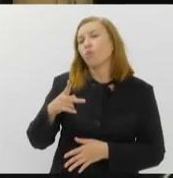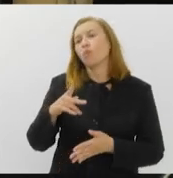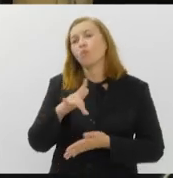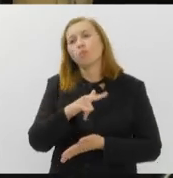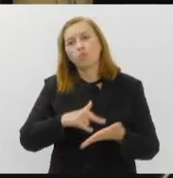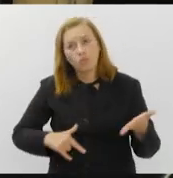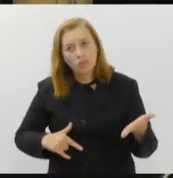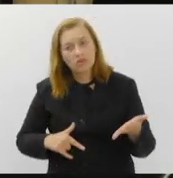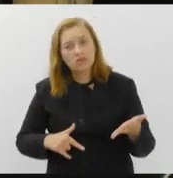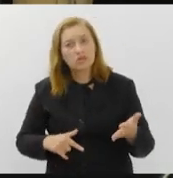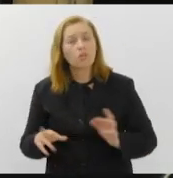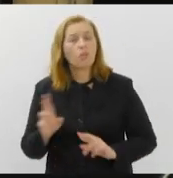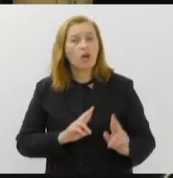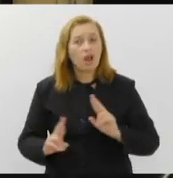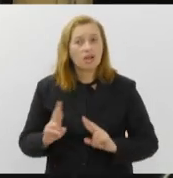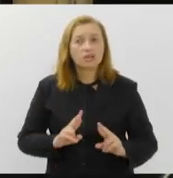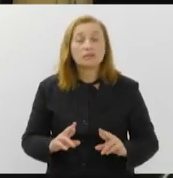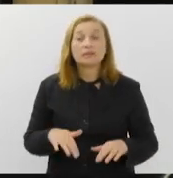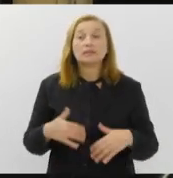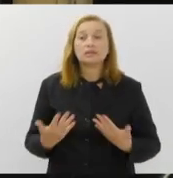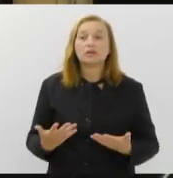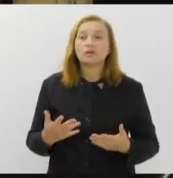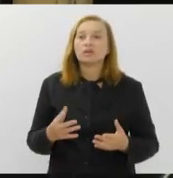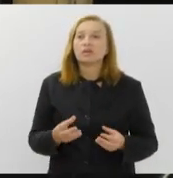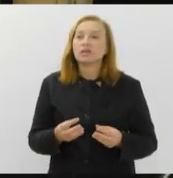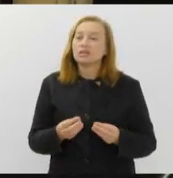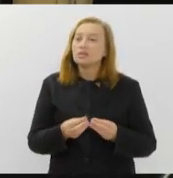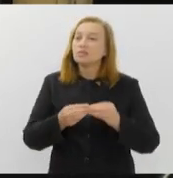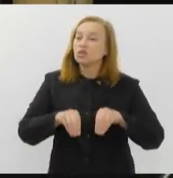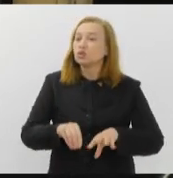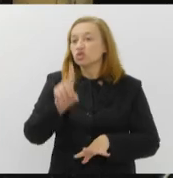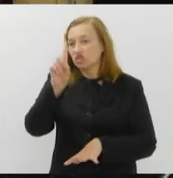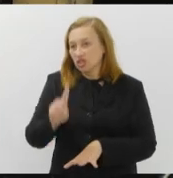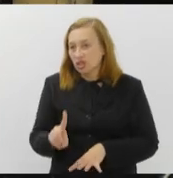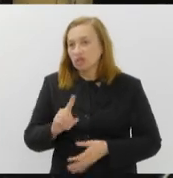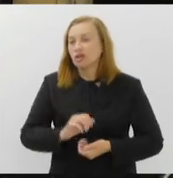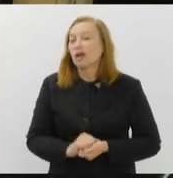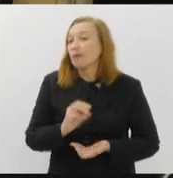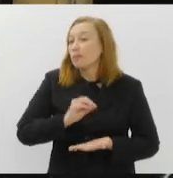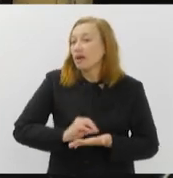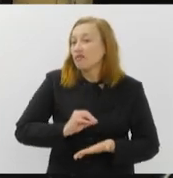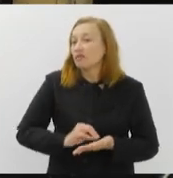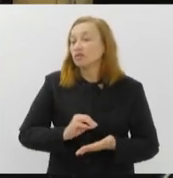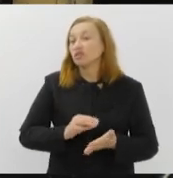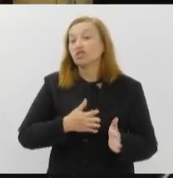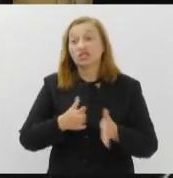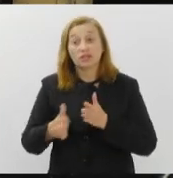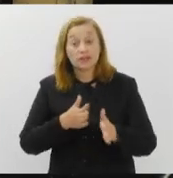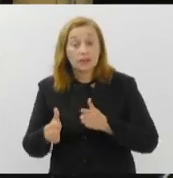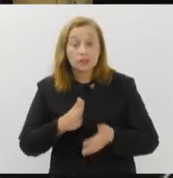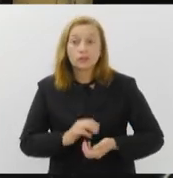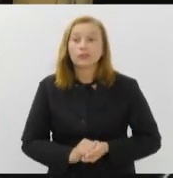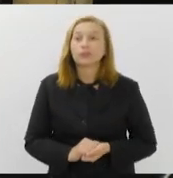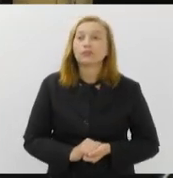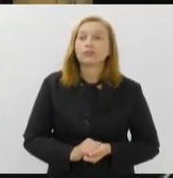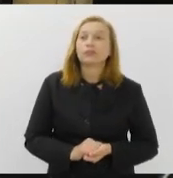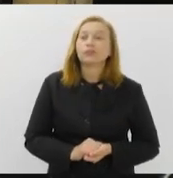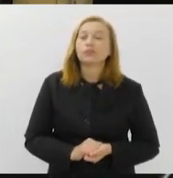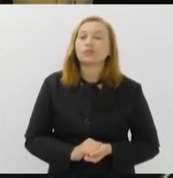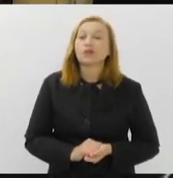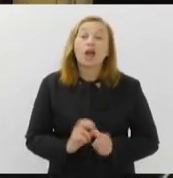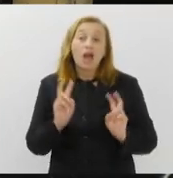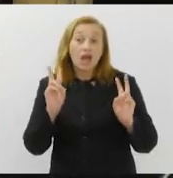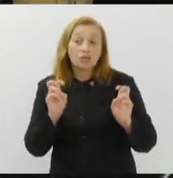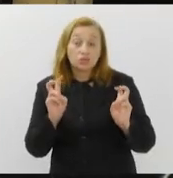documentação, né? E essa violação de direitos mesmo, pela falta de acesso a questões